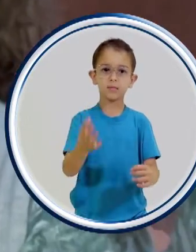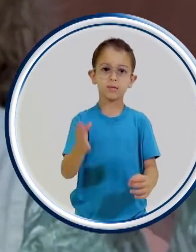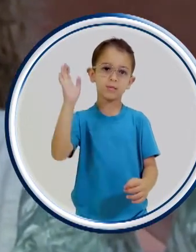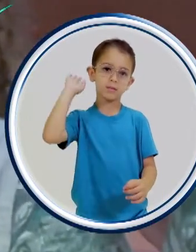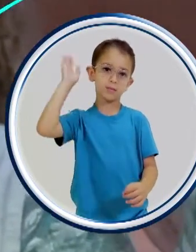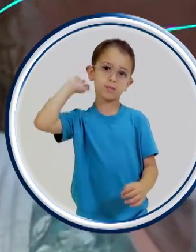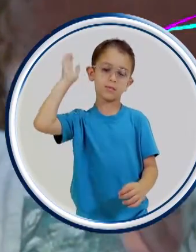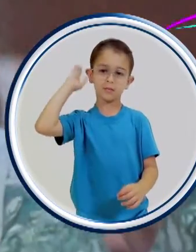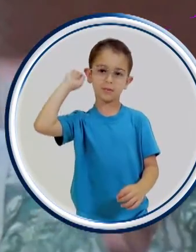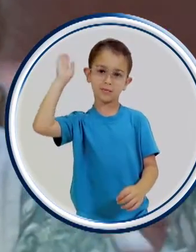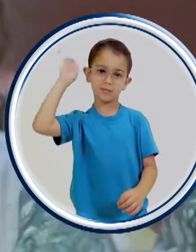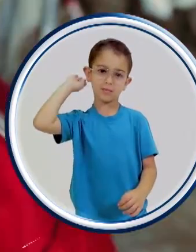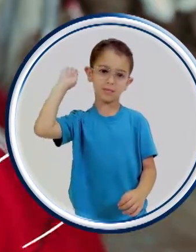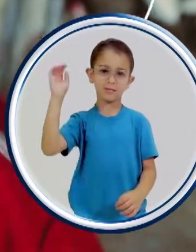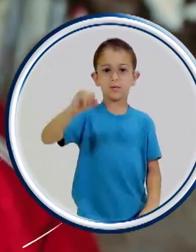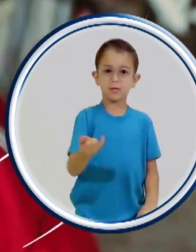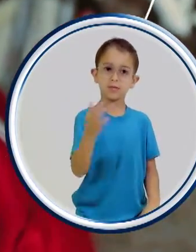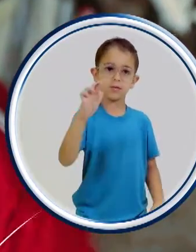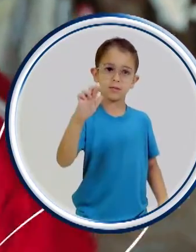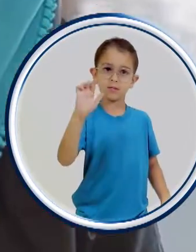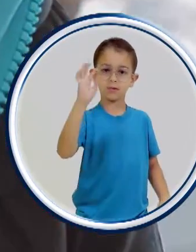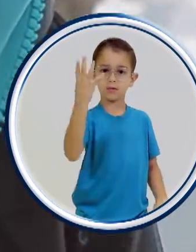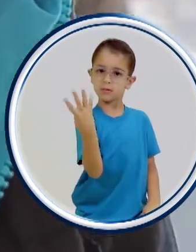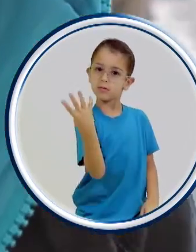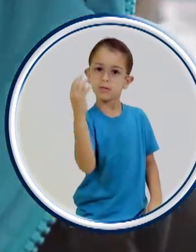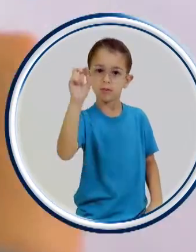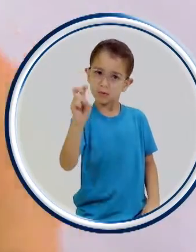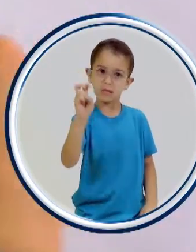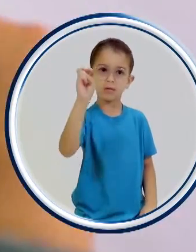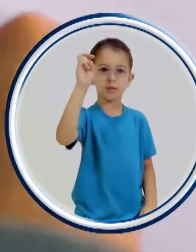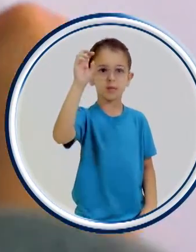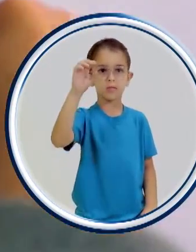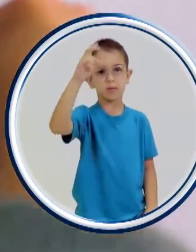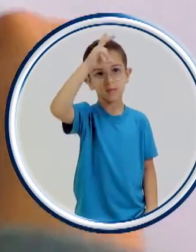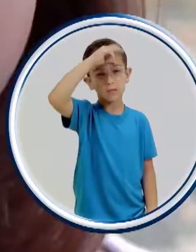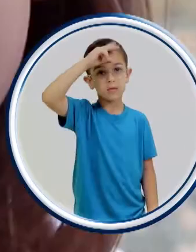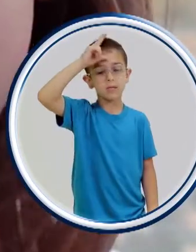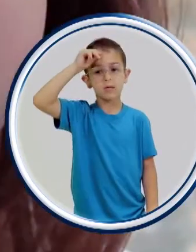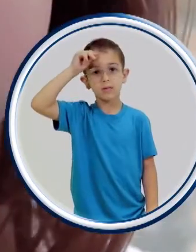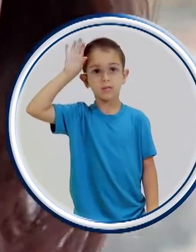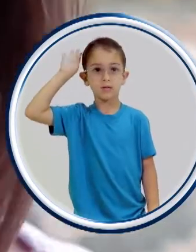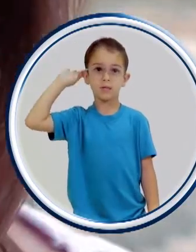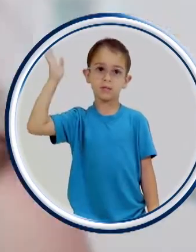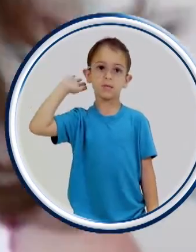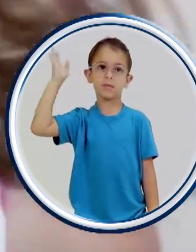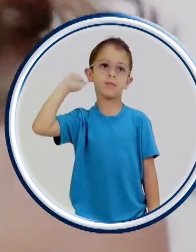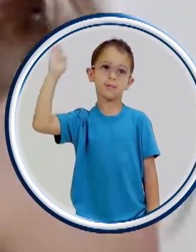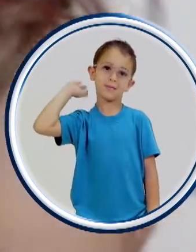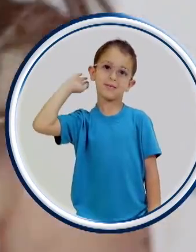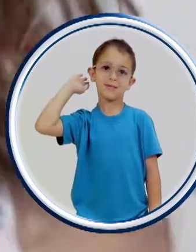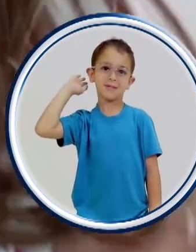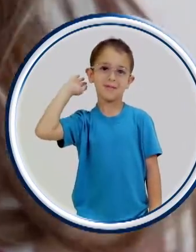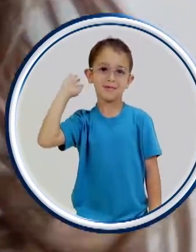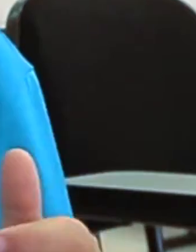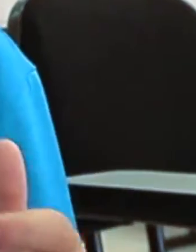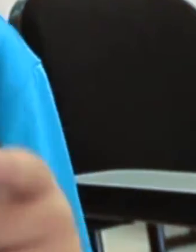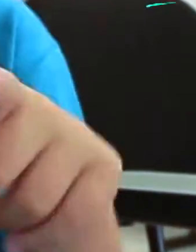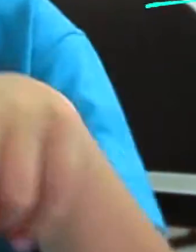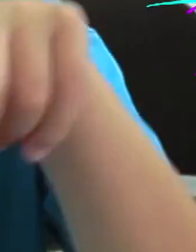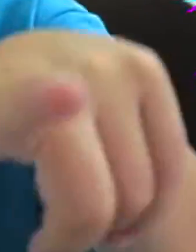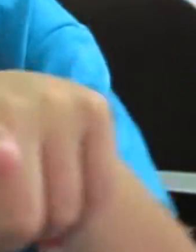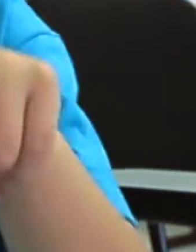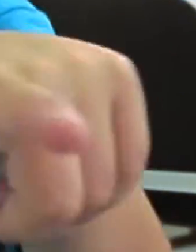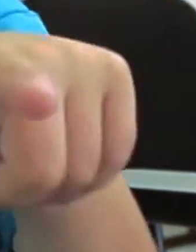Ser do jeito certo, para o bem de Taubaté. Monte Júnior é 45, prefeito de Taubaté. Deixa o